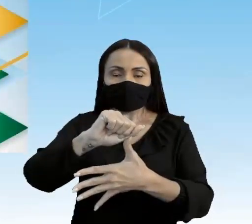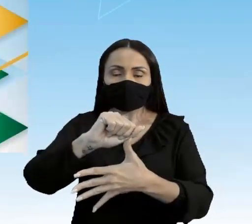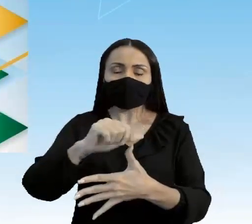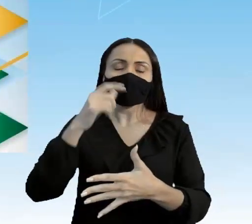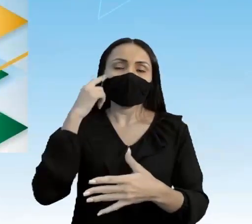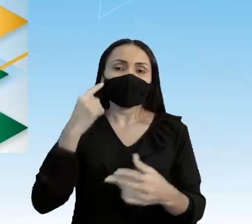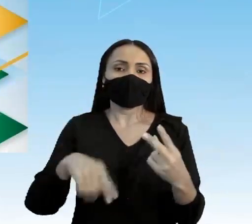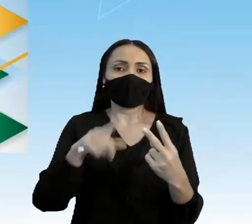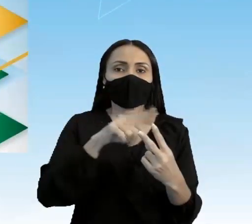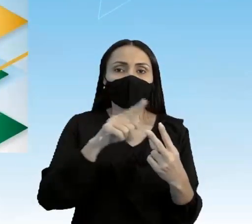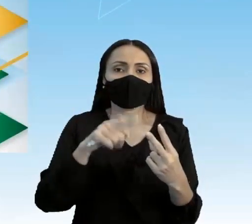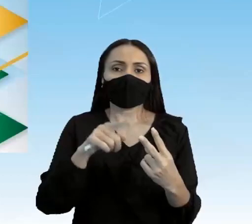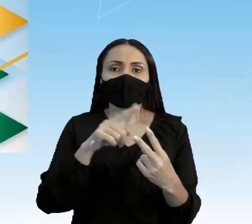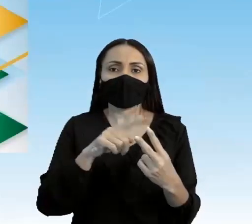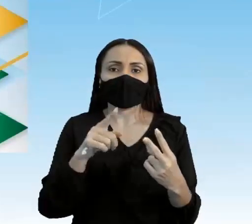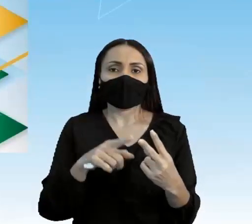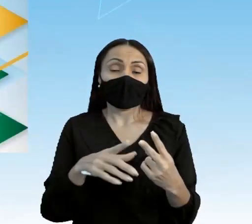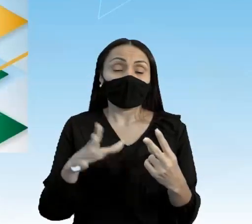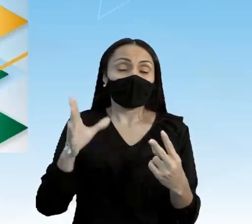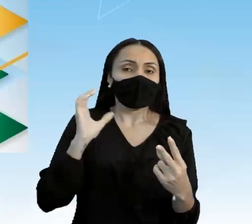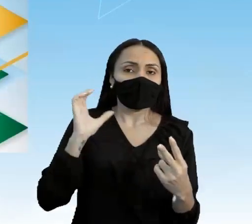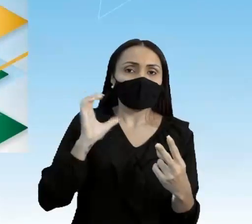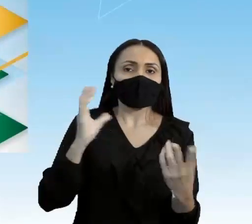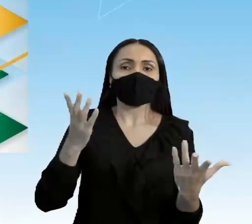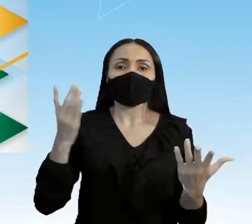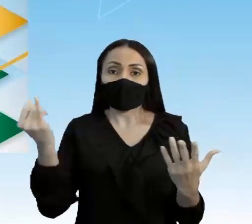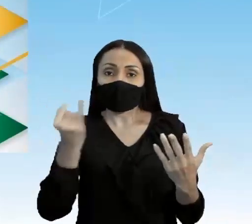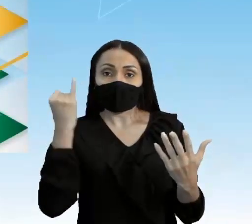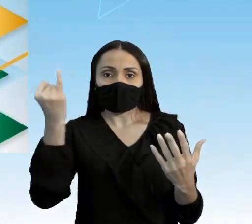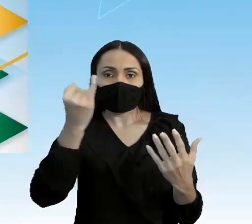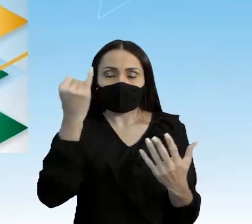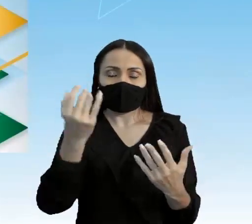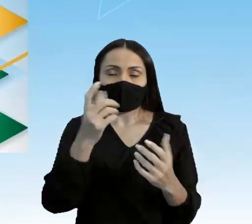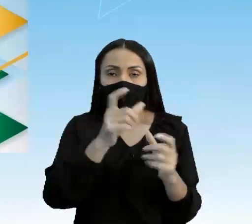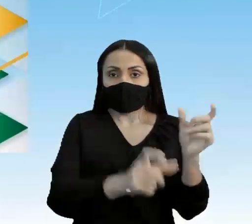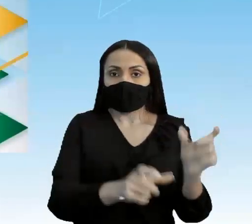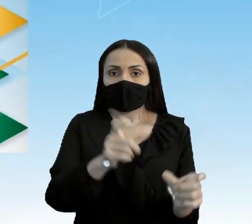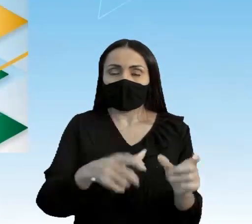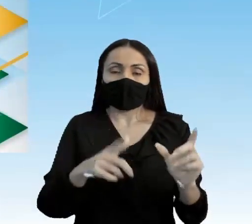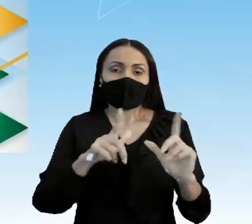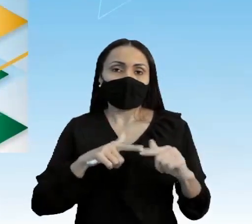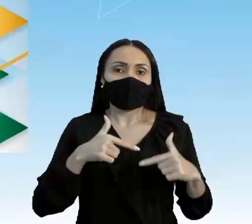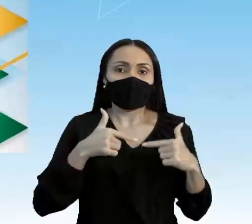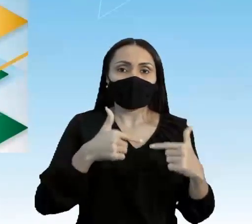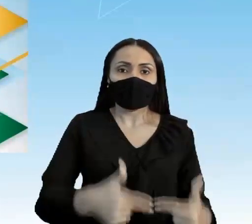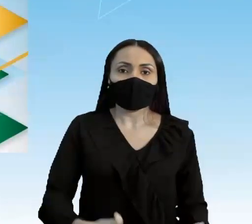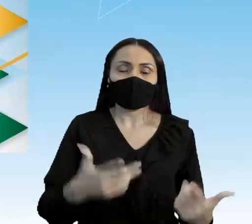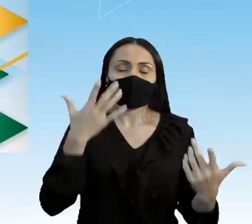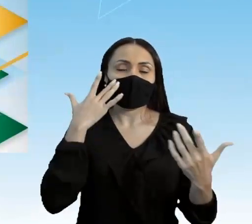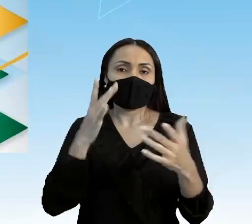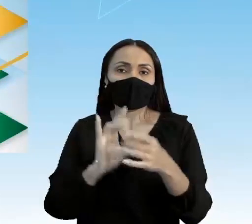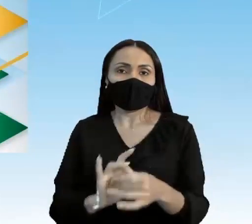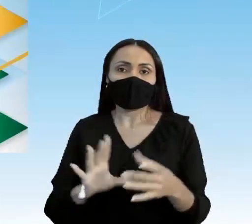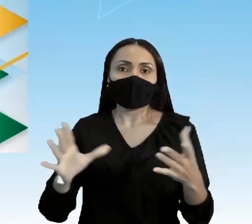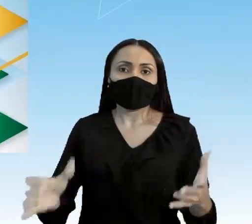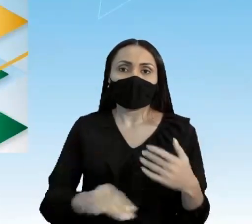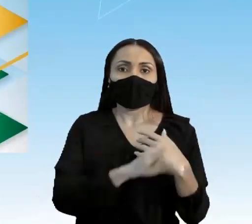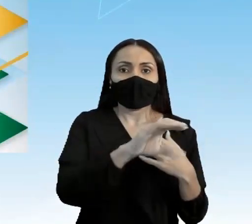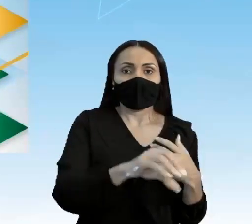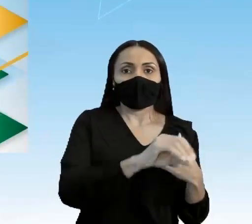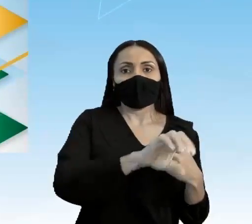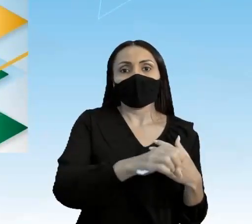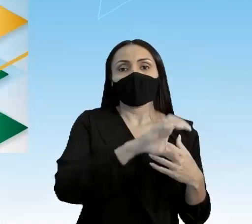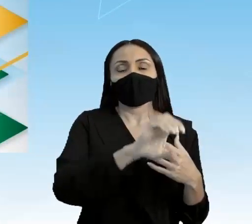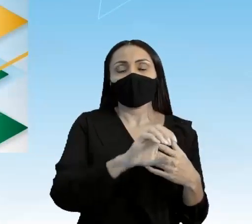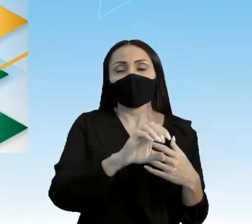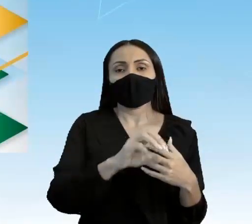da elite crioula tiveram importante papel nas lutas pela independência, José de San